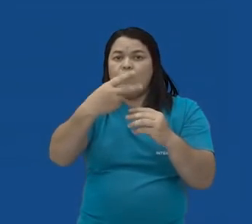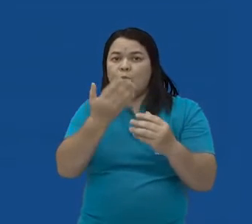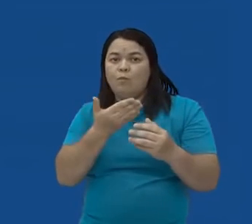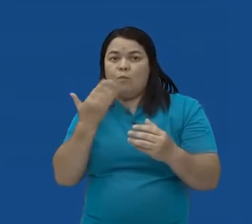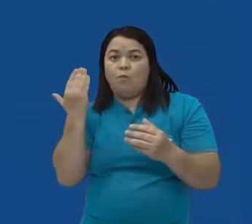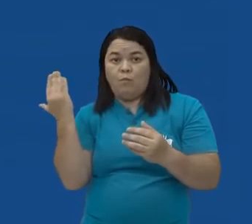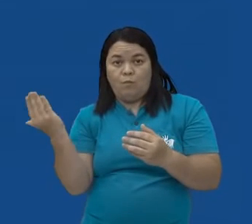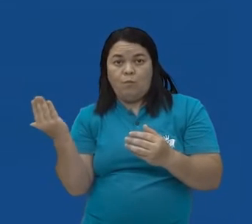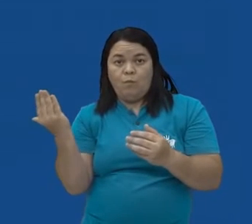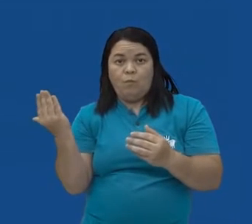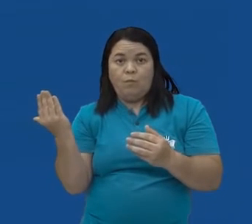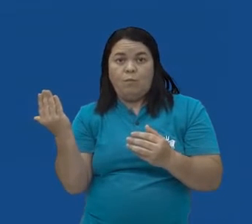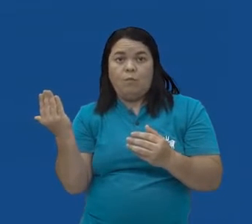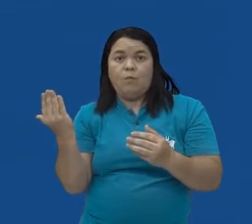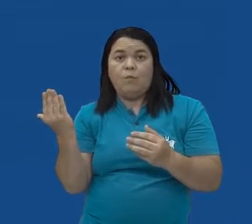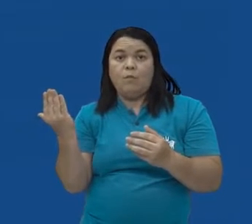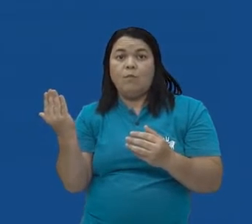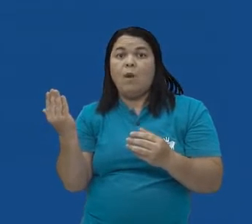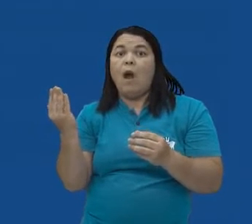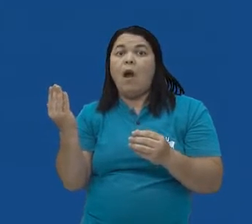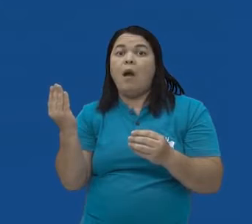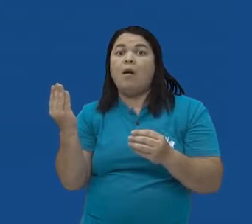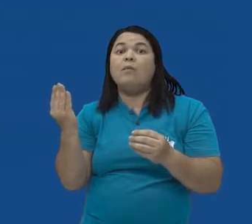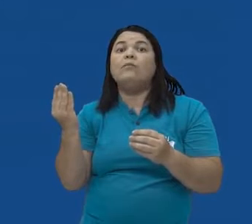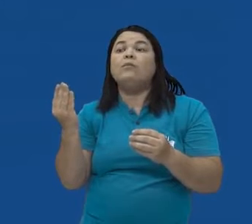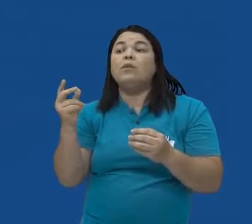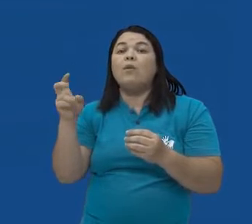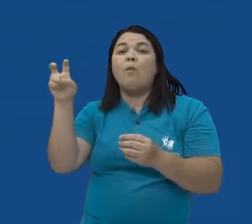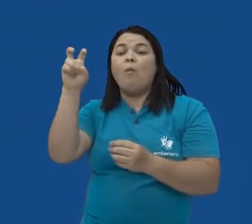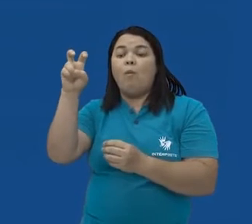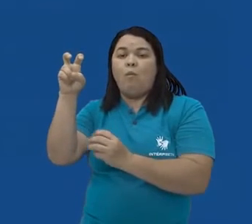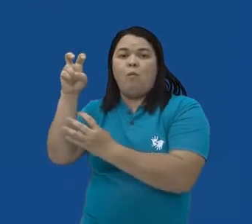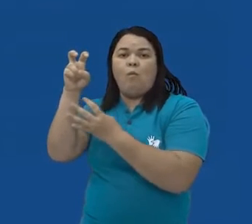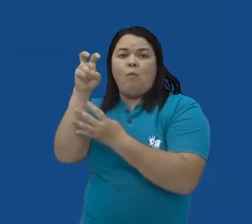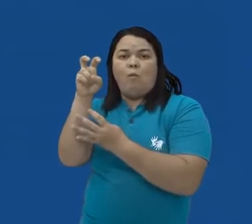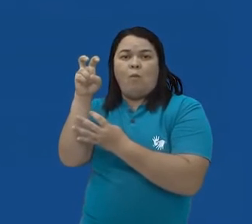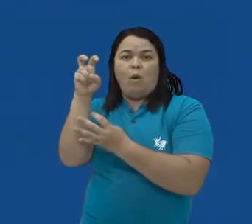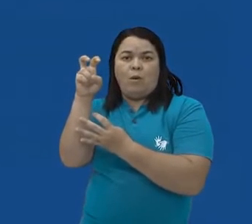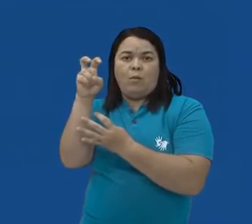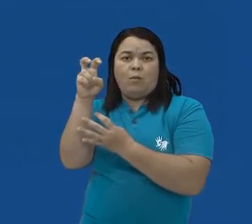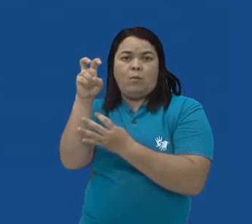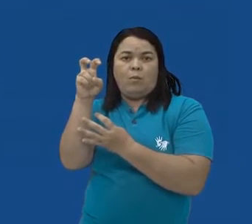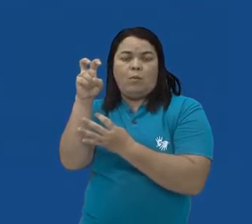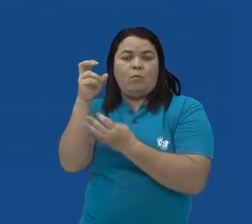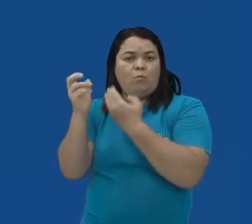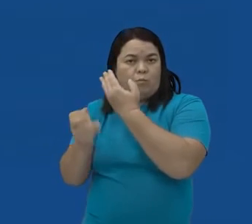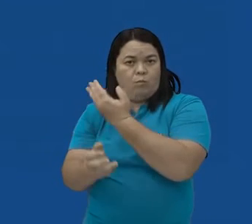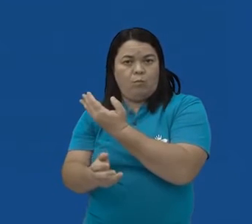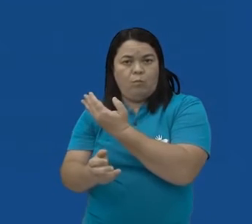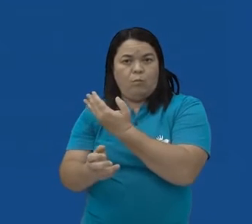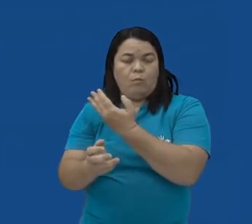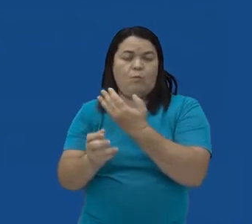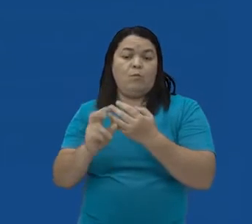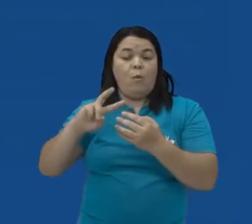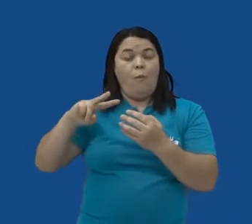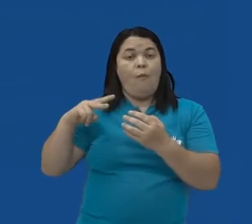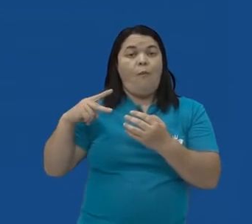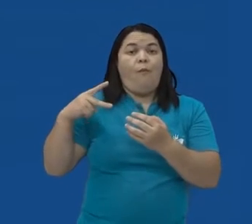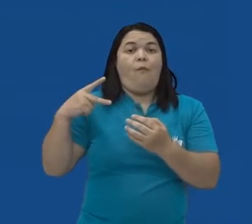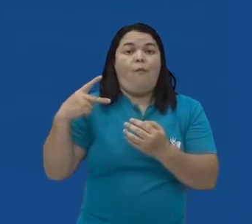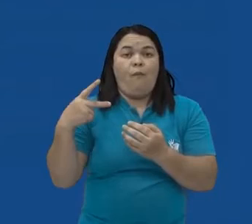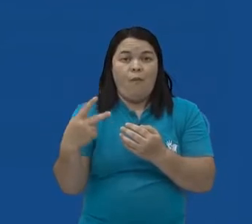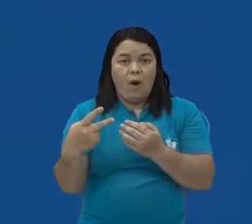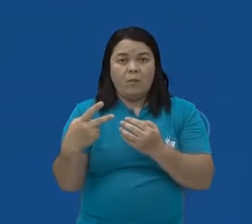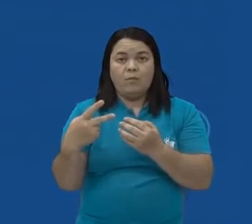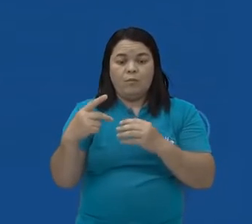4/5, nós passaremos a ter, então, 5/4. Até porque, como eu lhes falei antes, tá? O inverso de